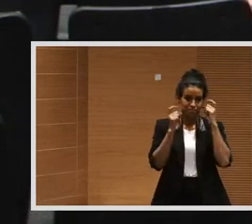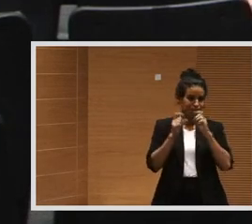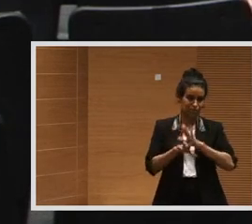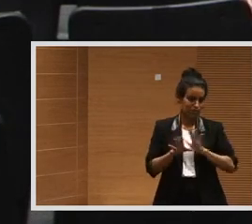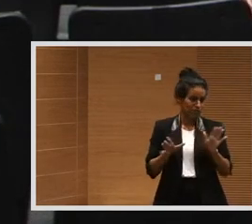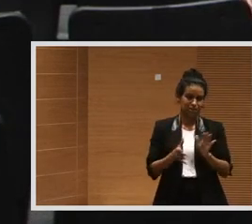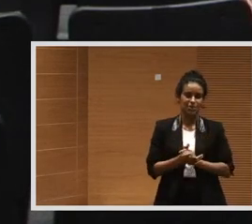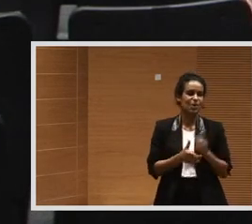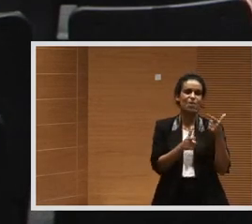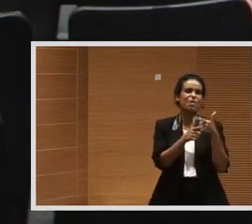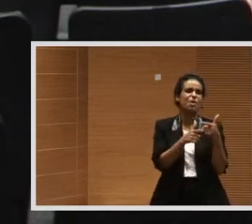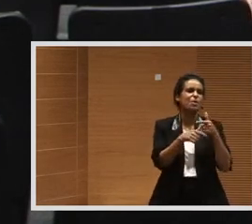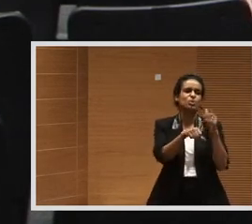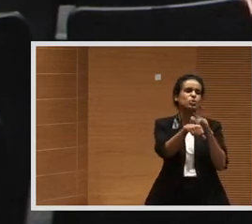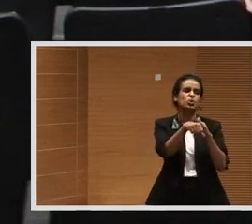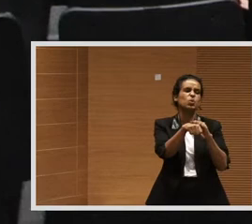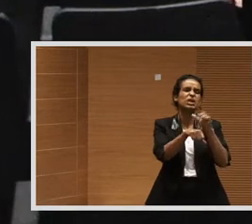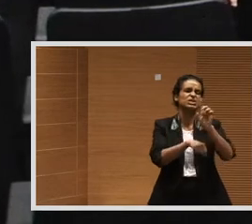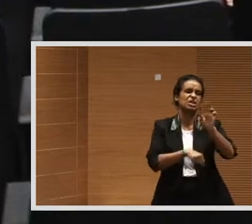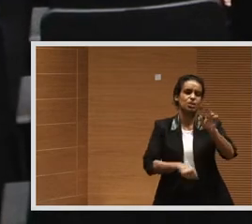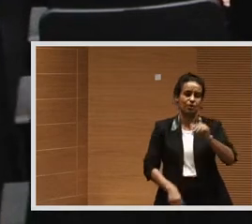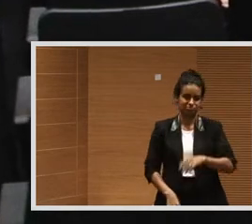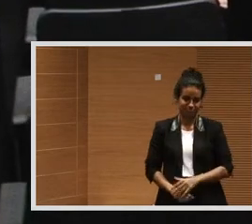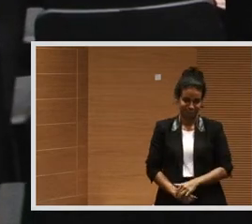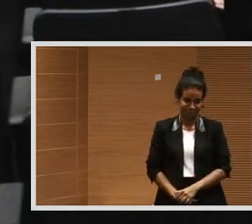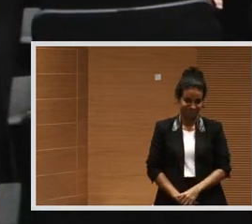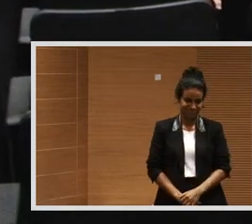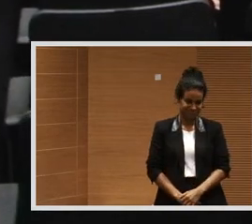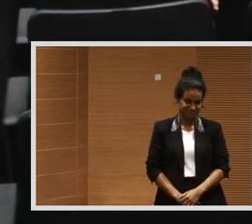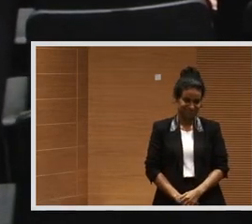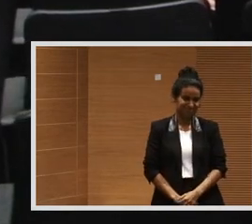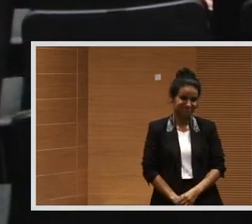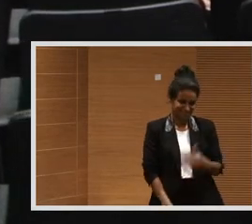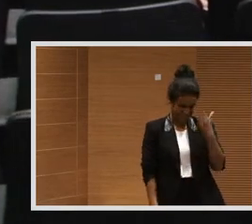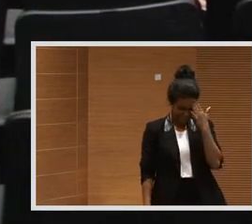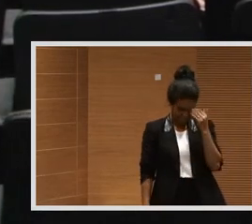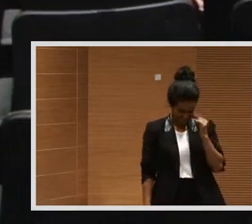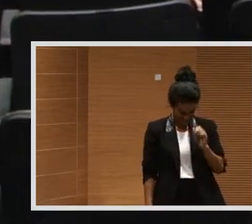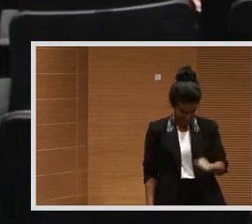nenhum transtorno. Tá bom. É, eu sei.